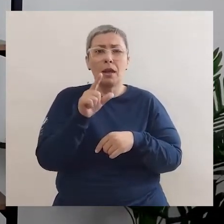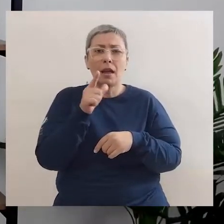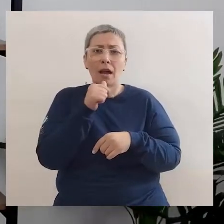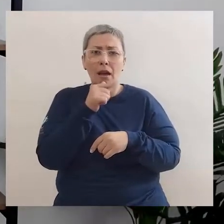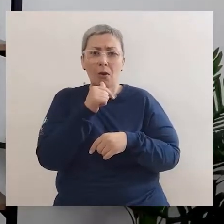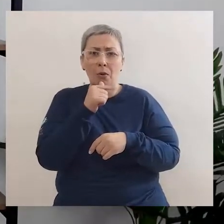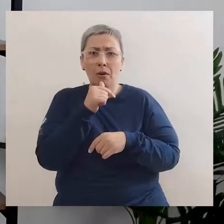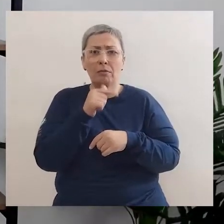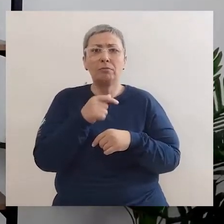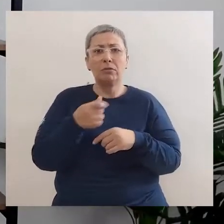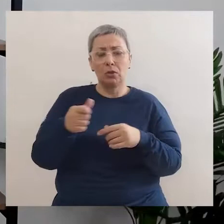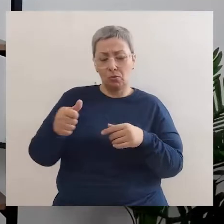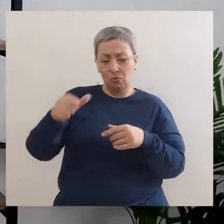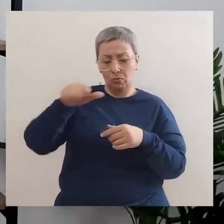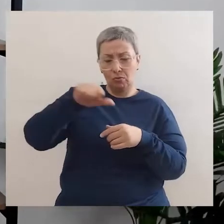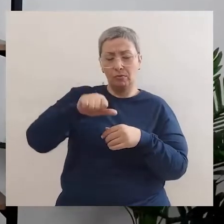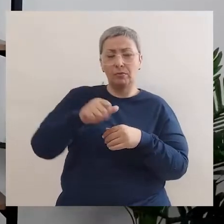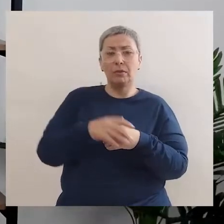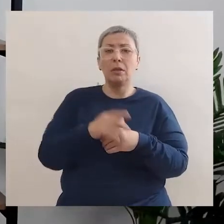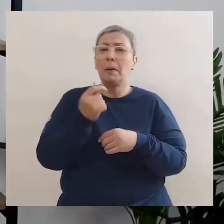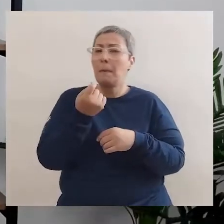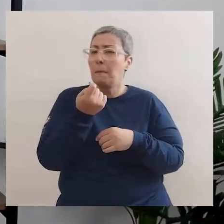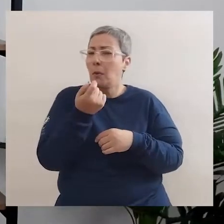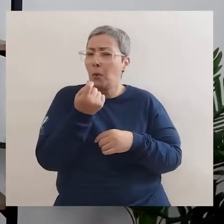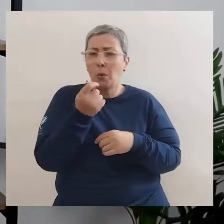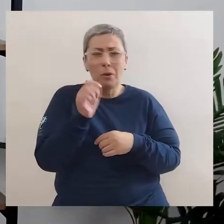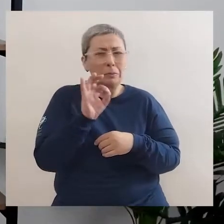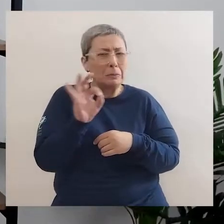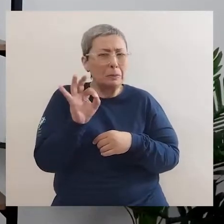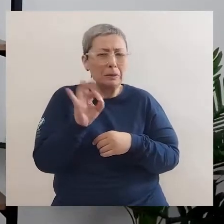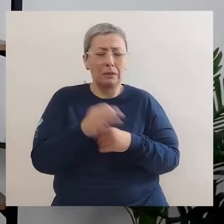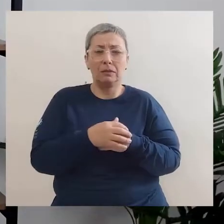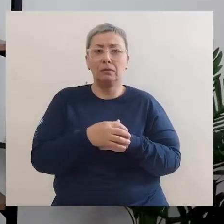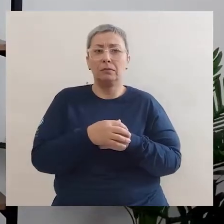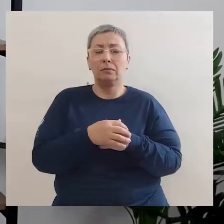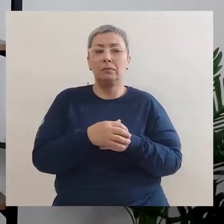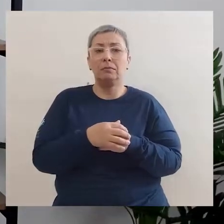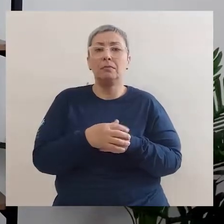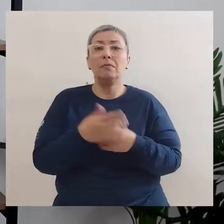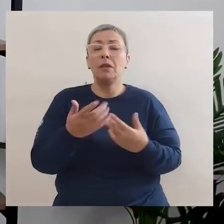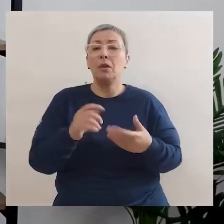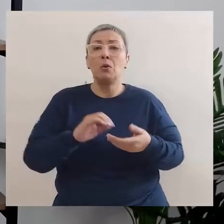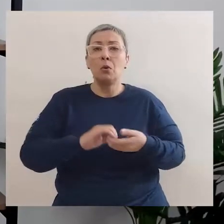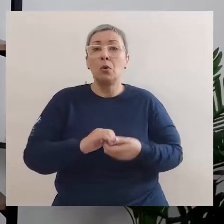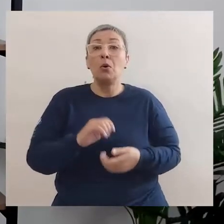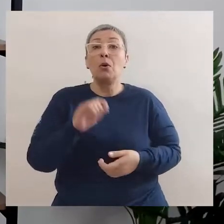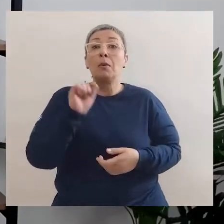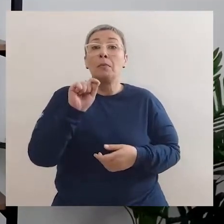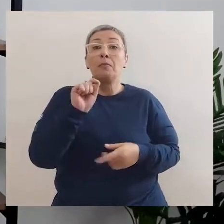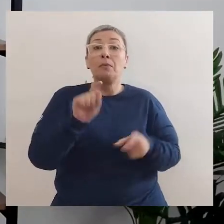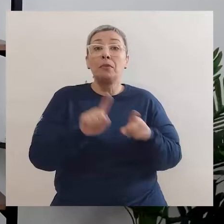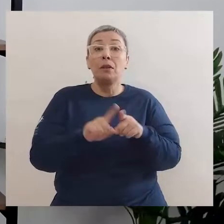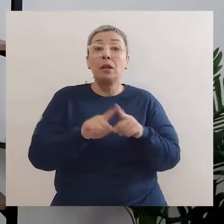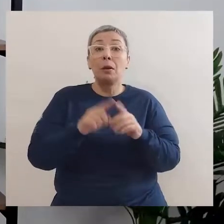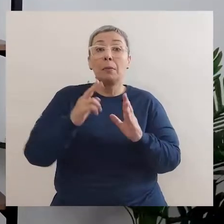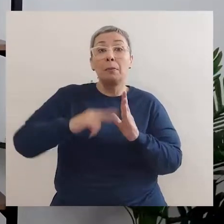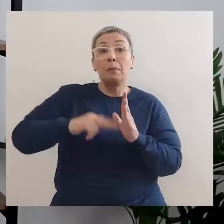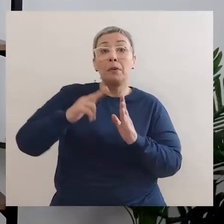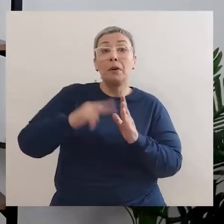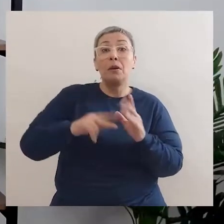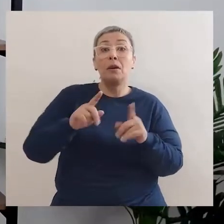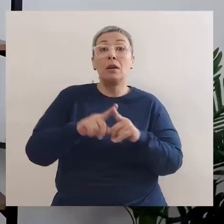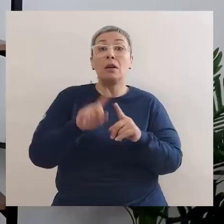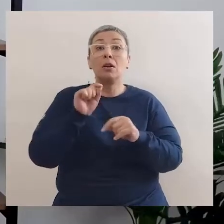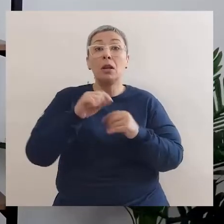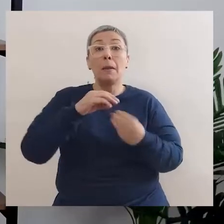vendo? Ó, pouca coisa. Pega o pincel e mistura, né?